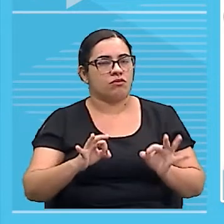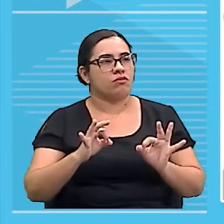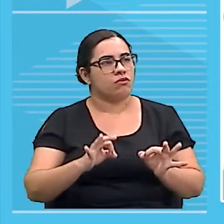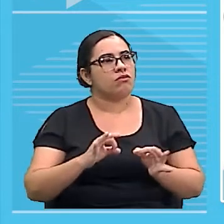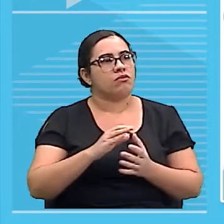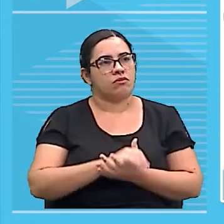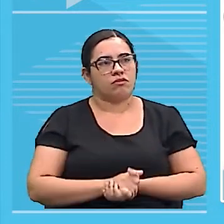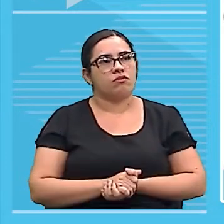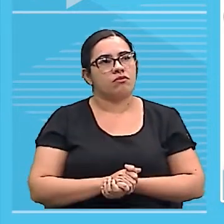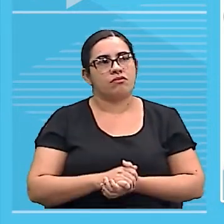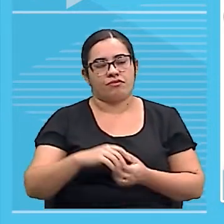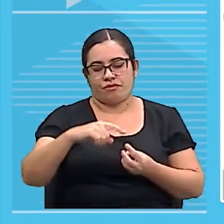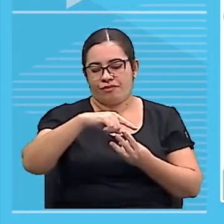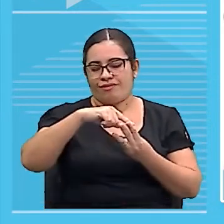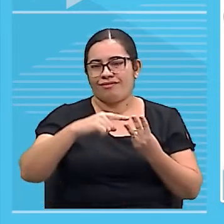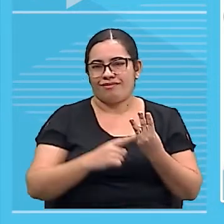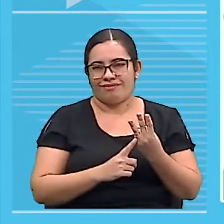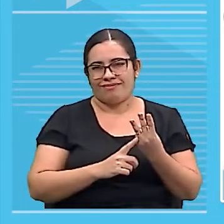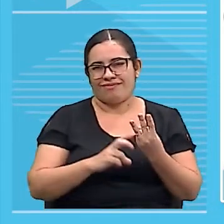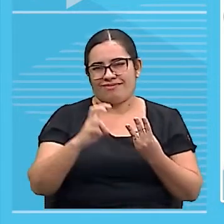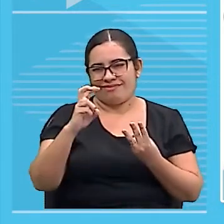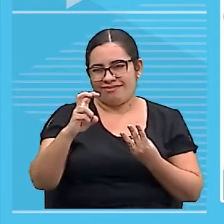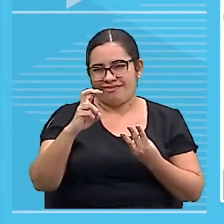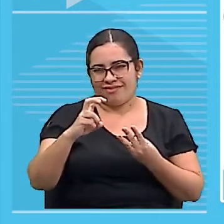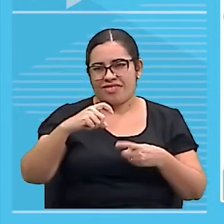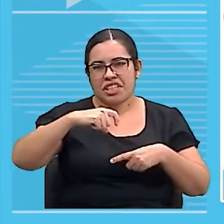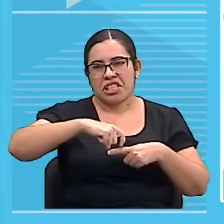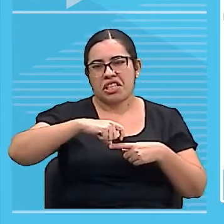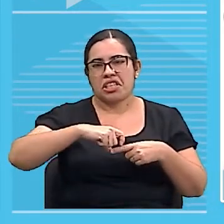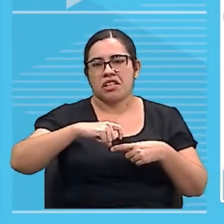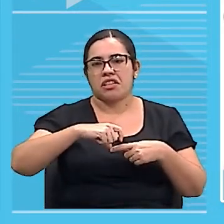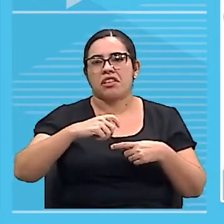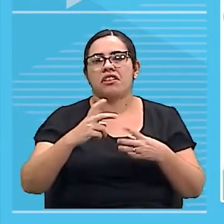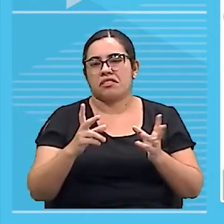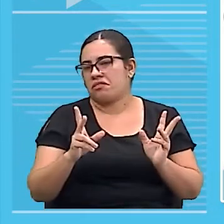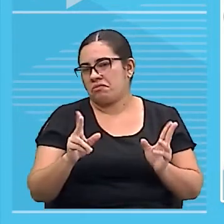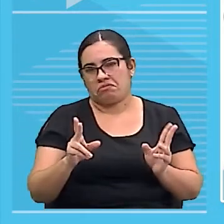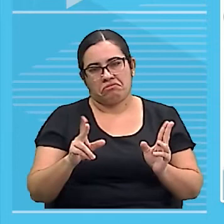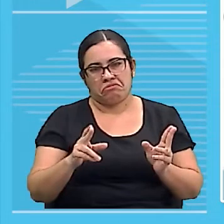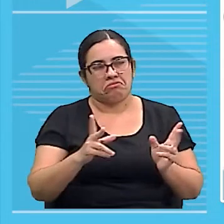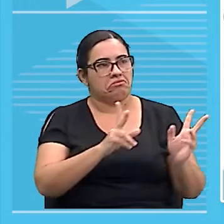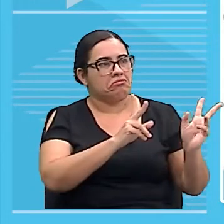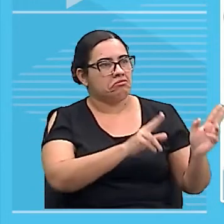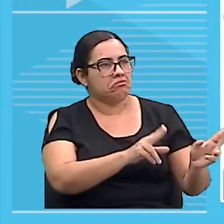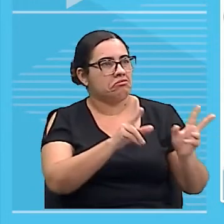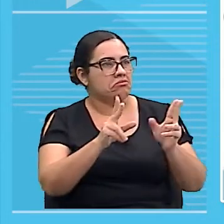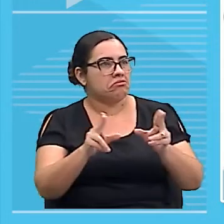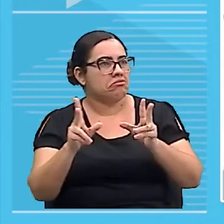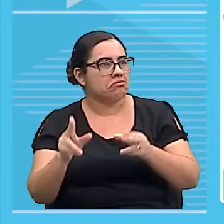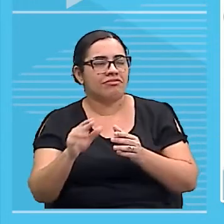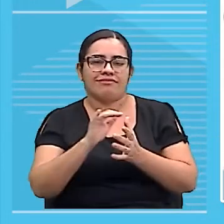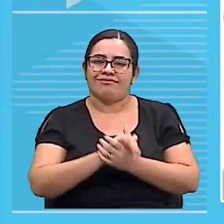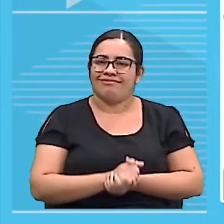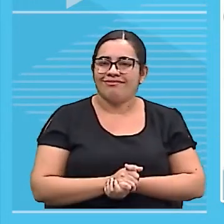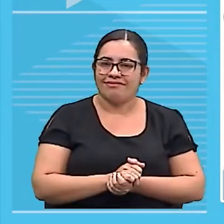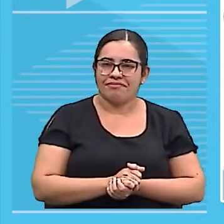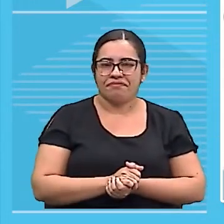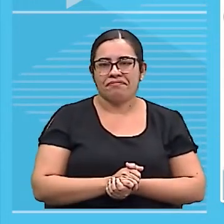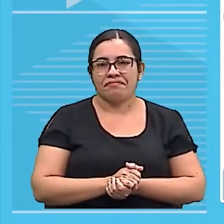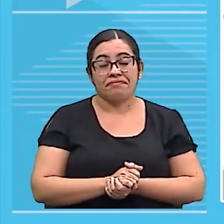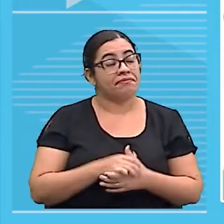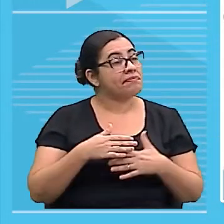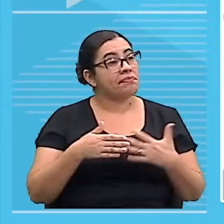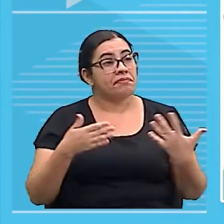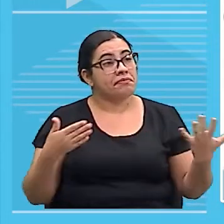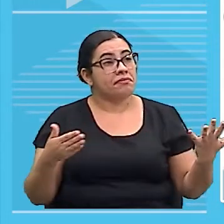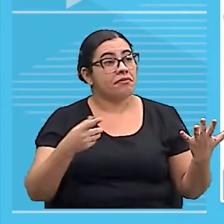e os três possuem a mesma resistência elétrica Oi galerinha nesse caso